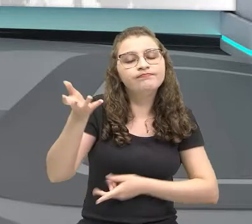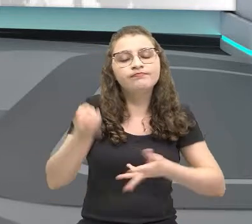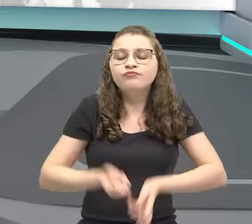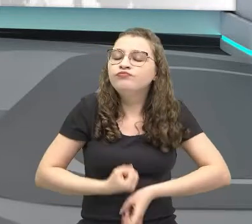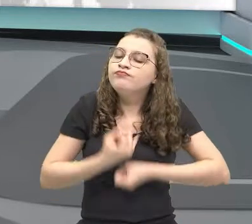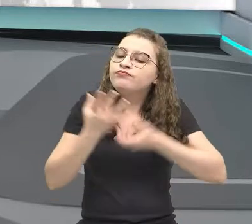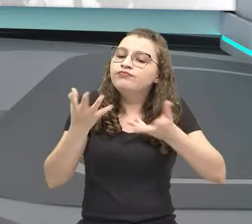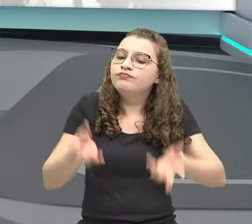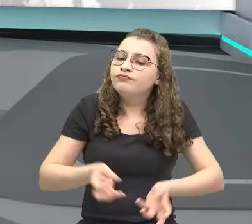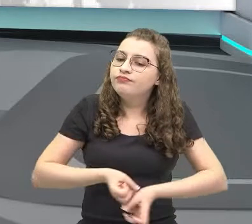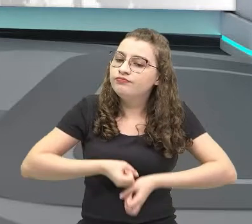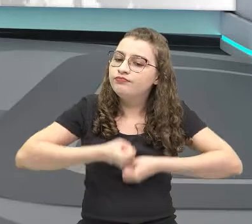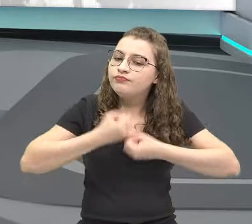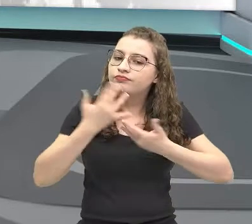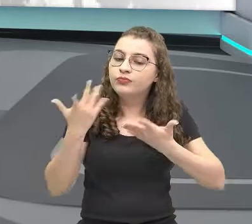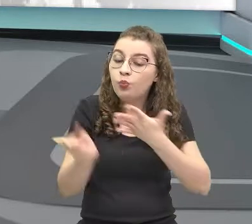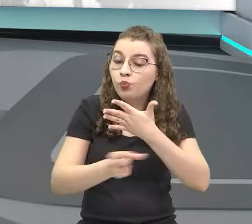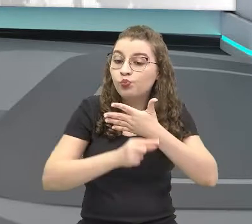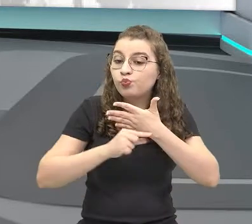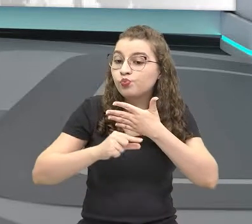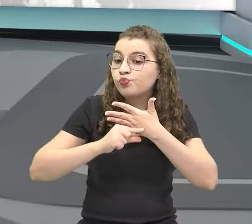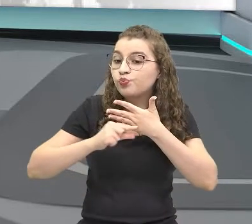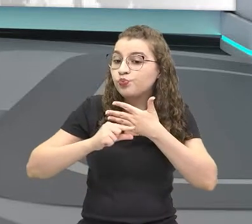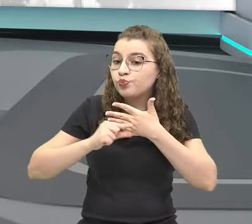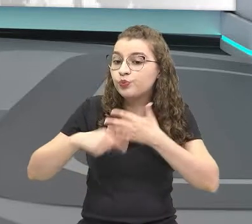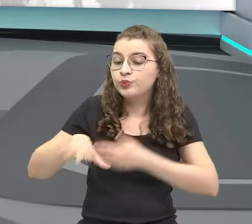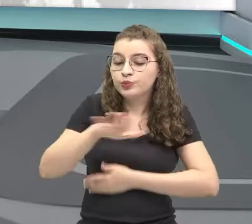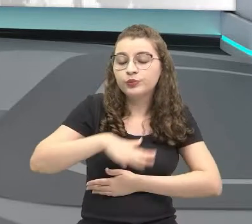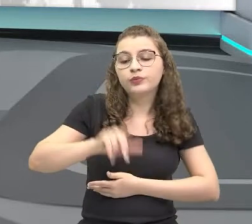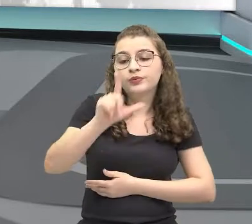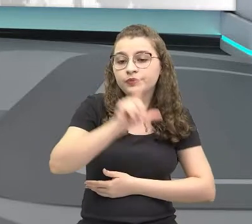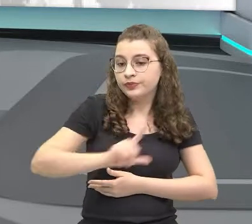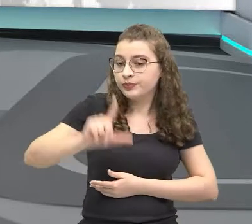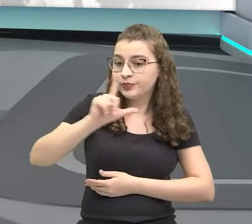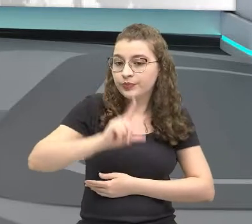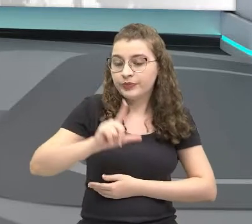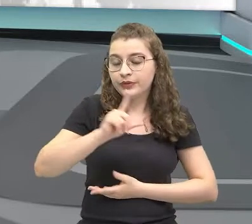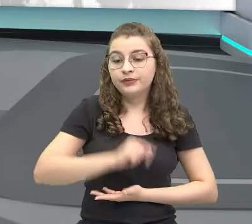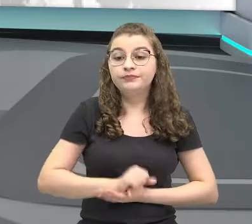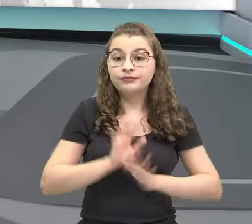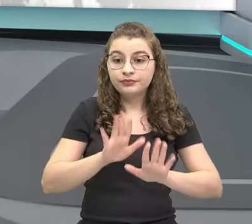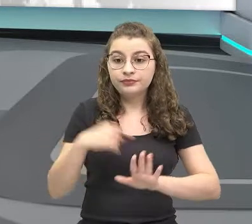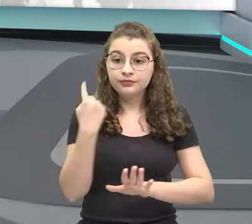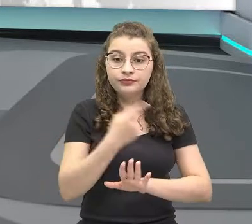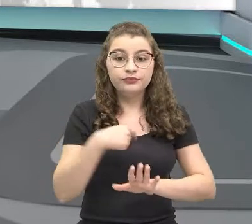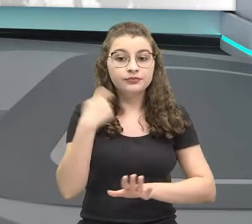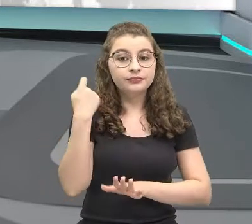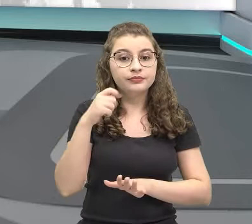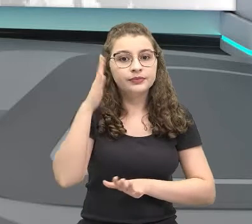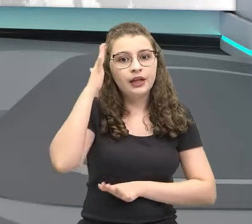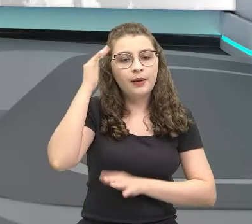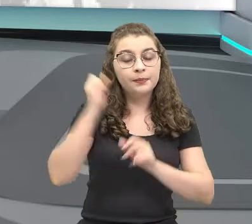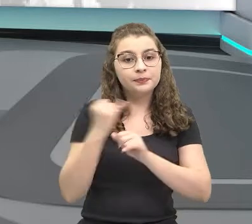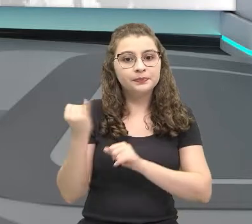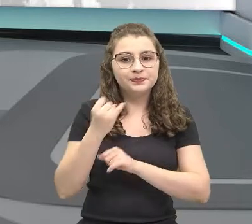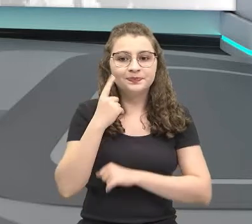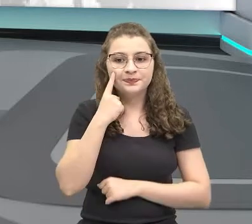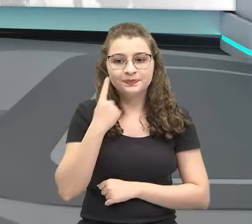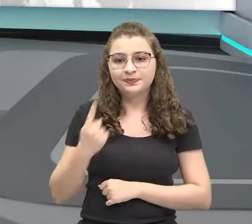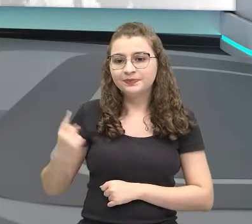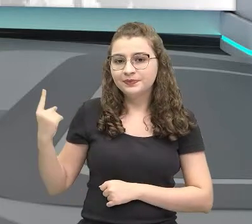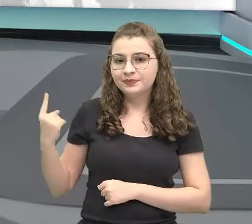o pensar do autor literário. Então é importante que nós saibamos isso aí. Vamos